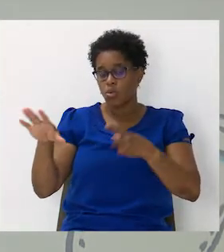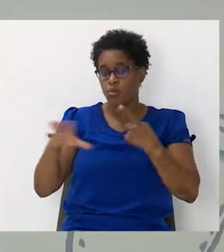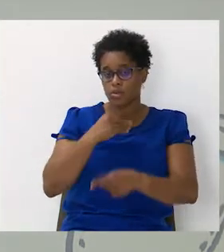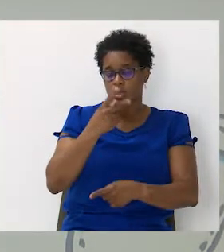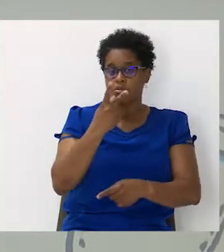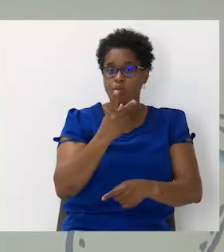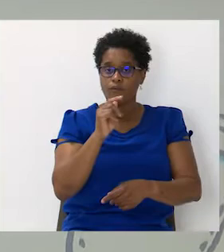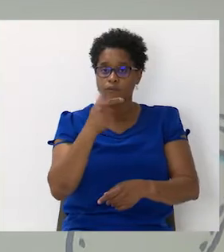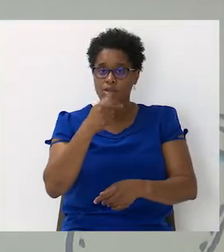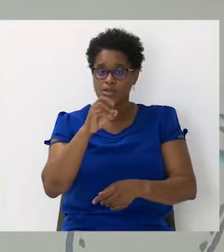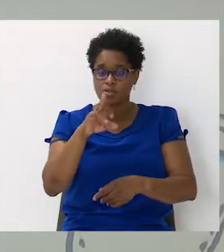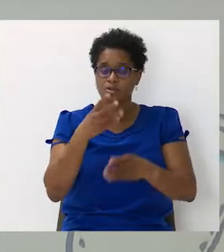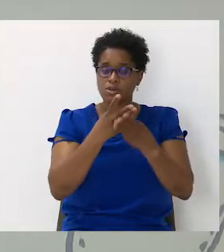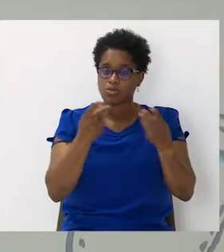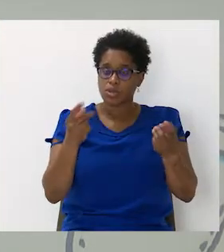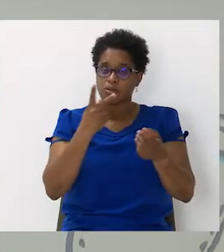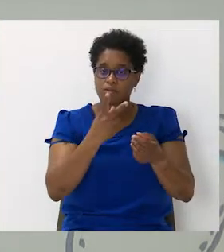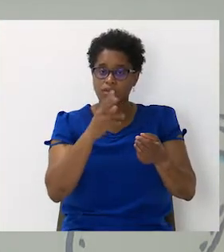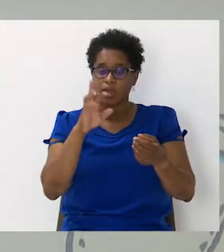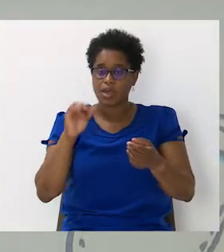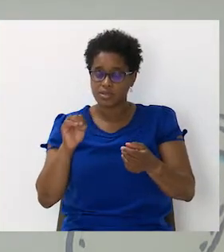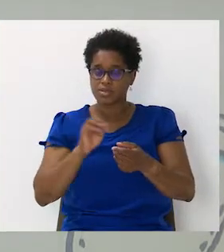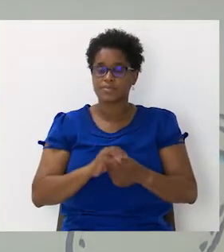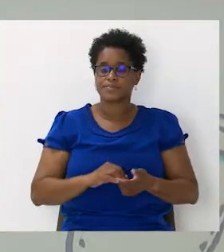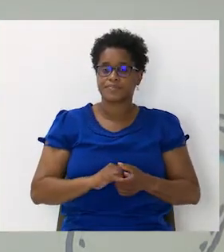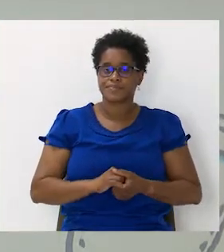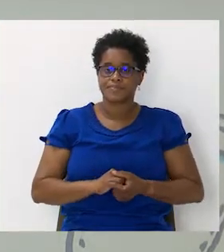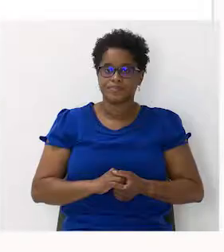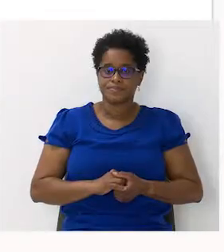o vetor resultante VS.